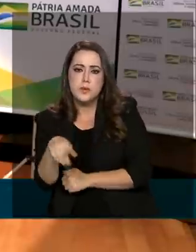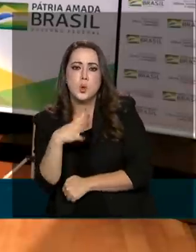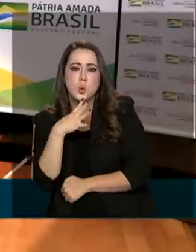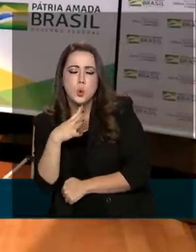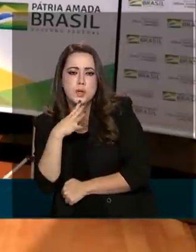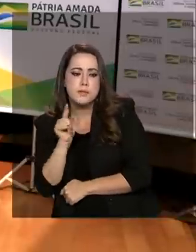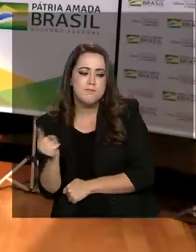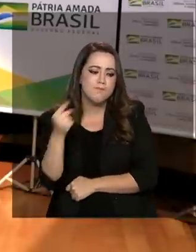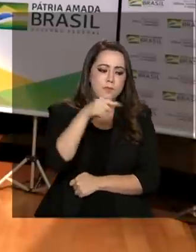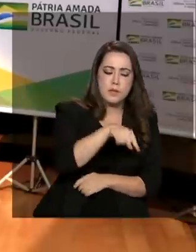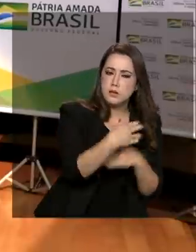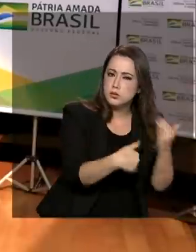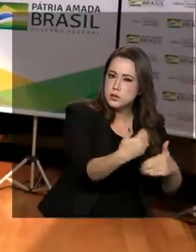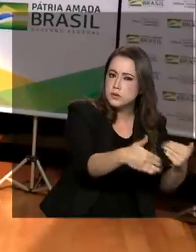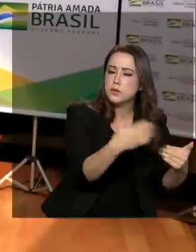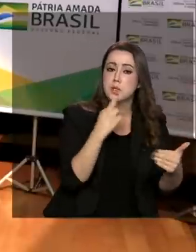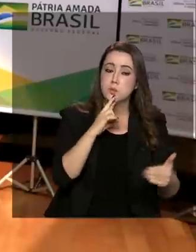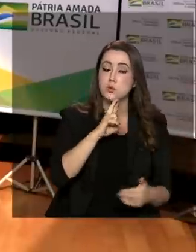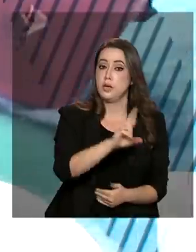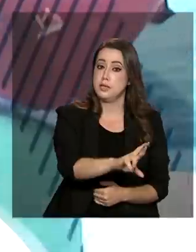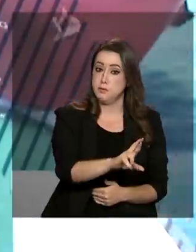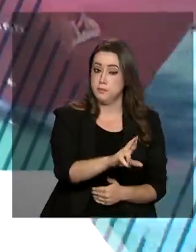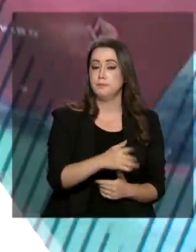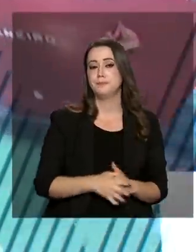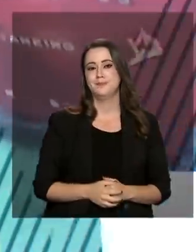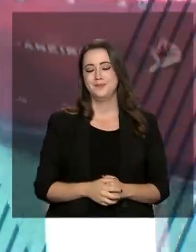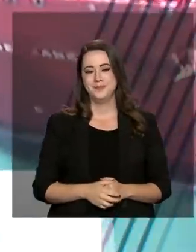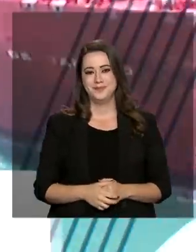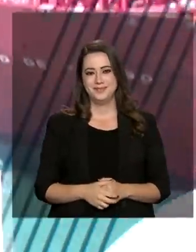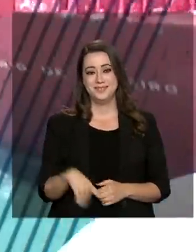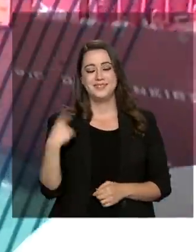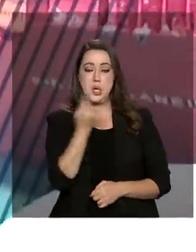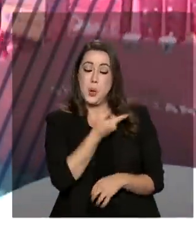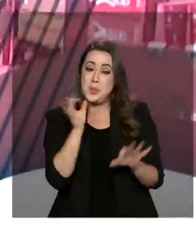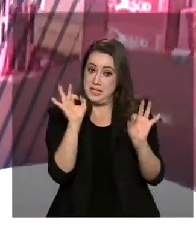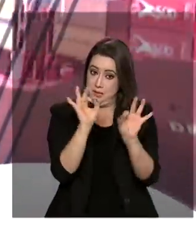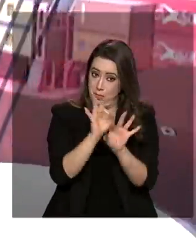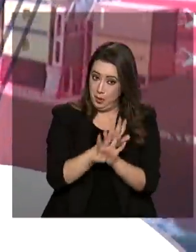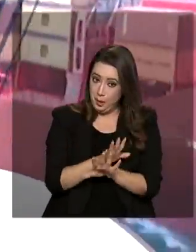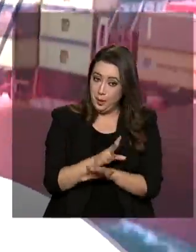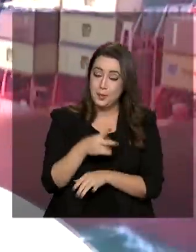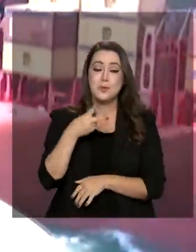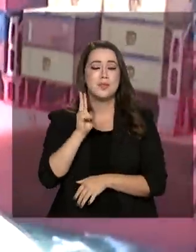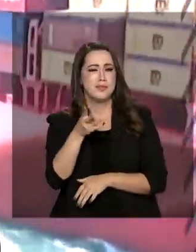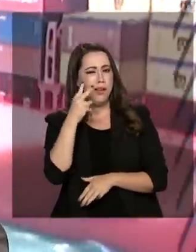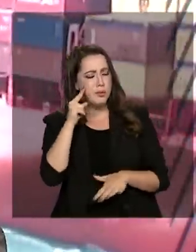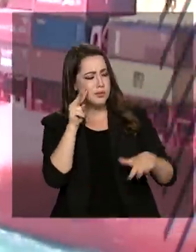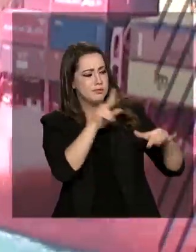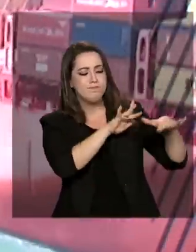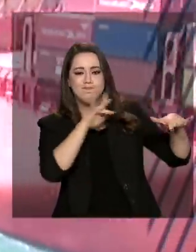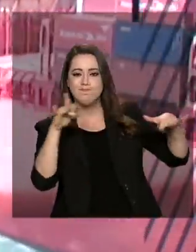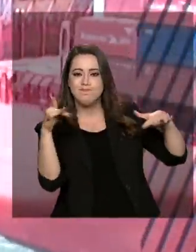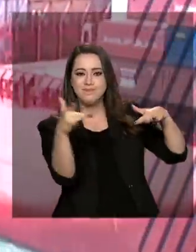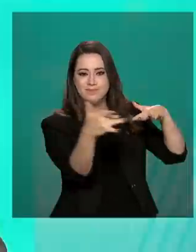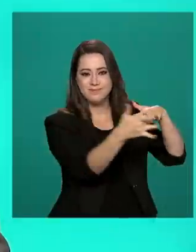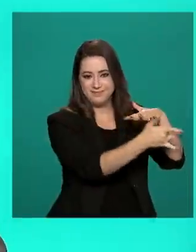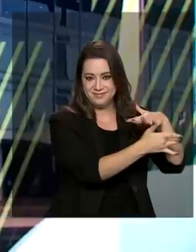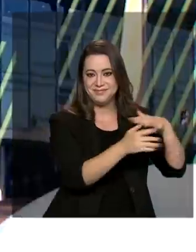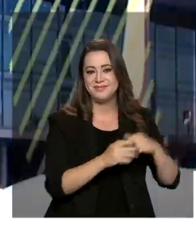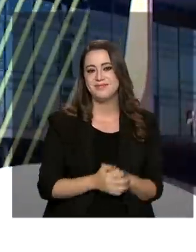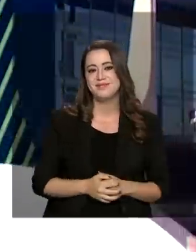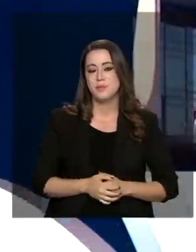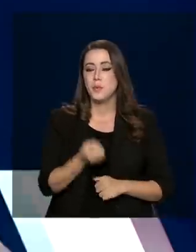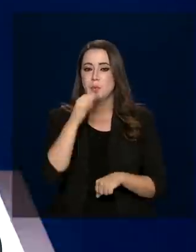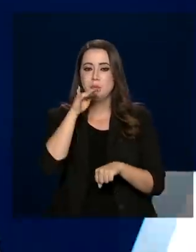conhecimento e o desenvolvimento de soluções. O governo agora fica por aqui. Continue bem informado seguindo nossas